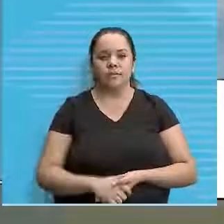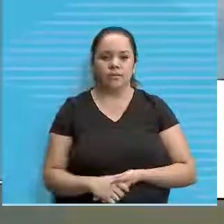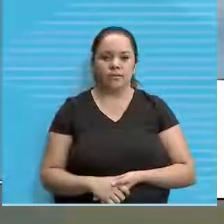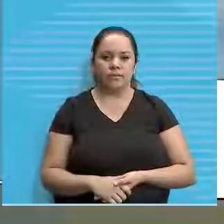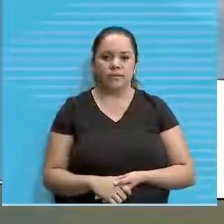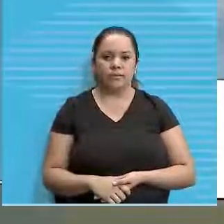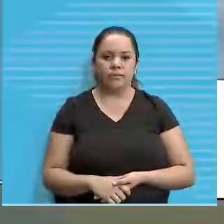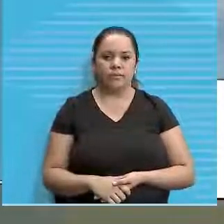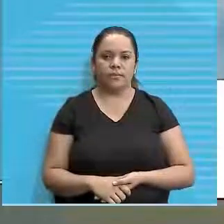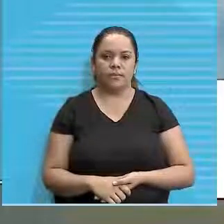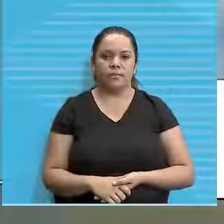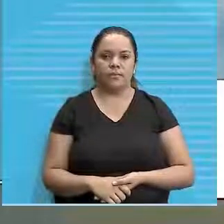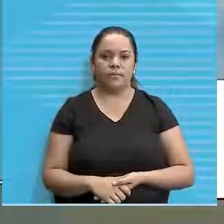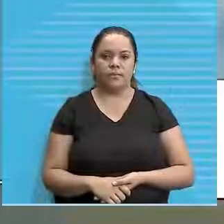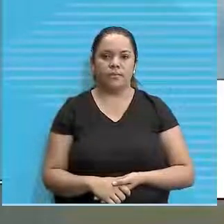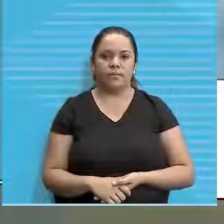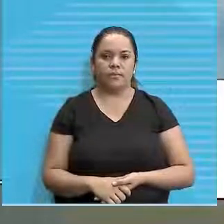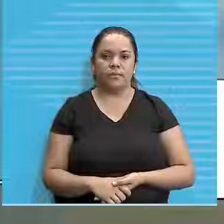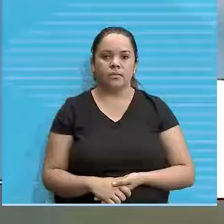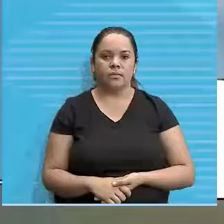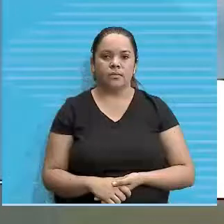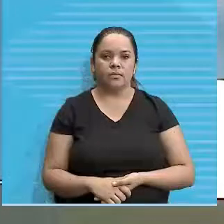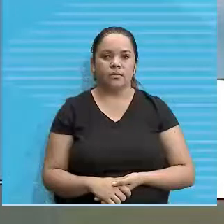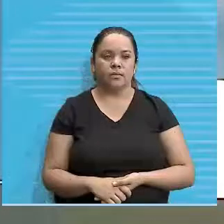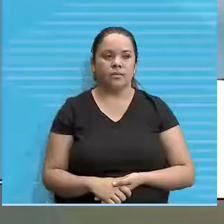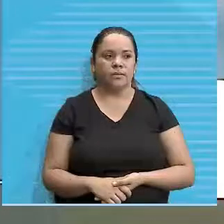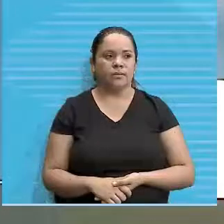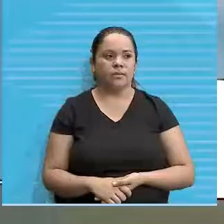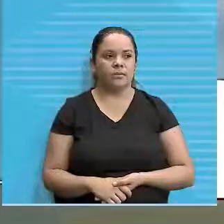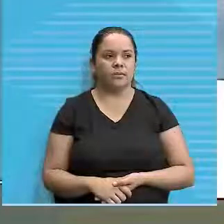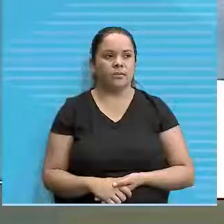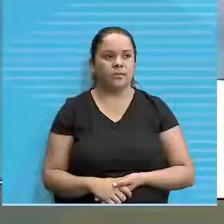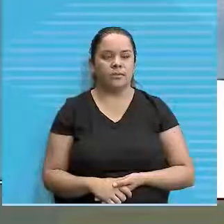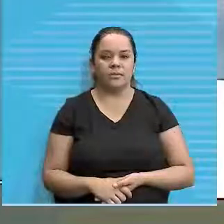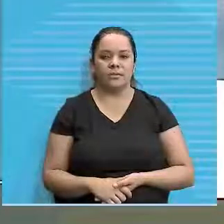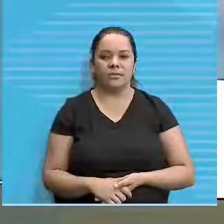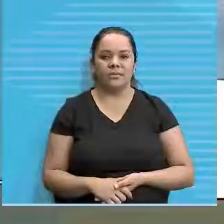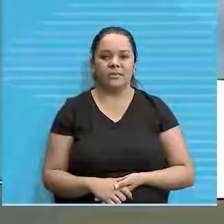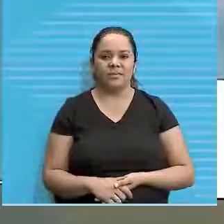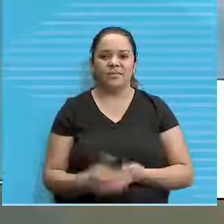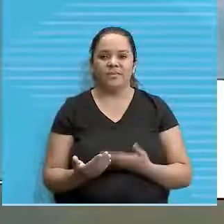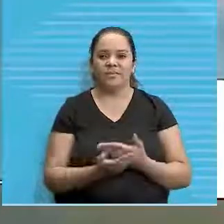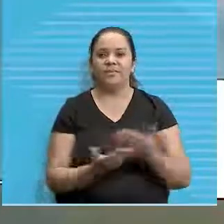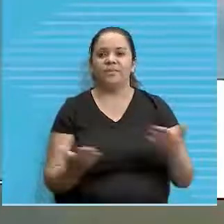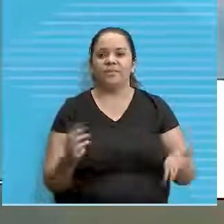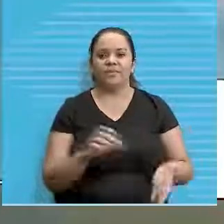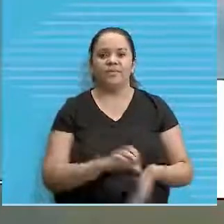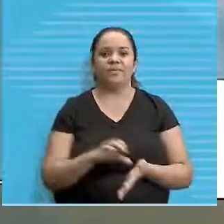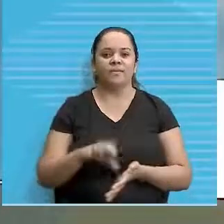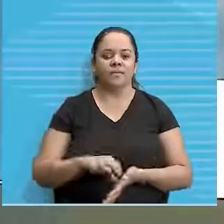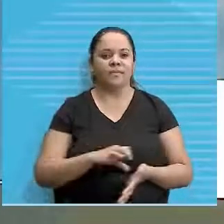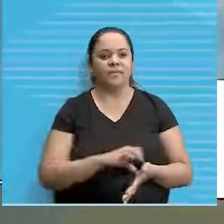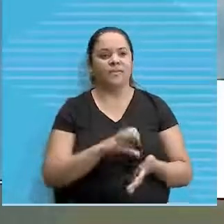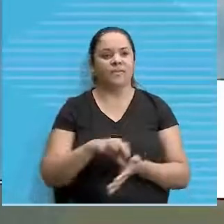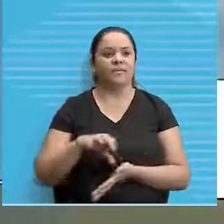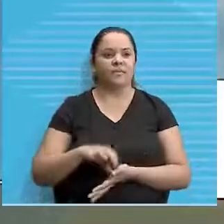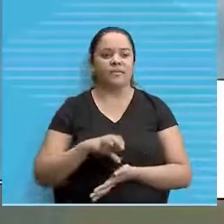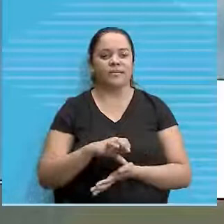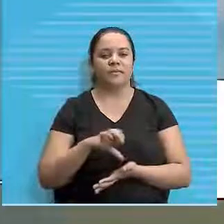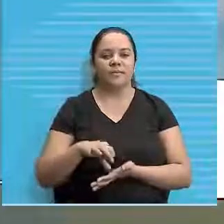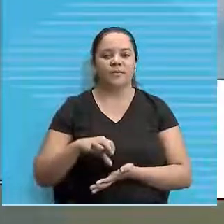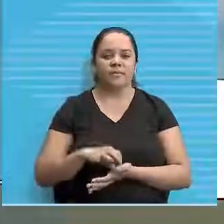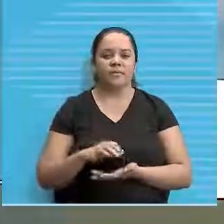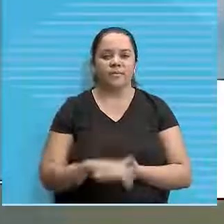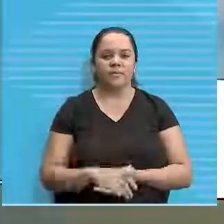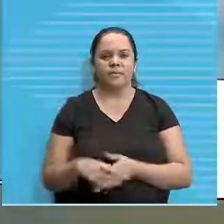quero, né, cadê o pessoal? São Félix do Piauí voltou e saiu. São José do Peixe, que está aqui.